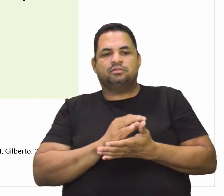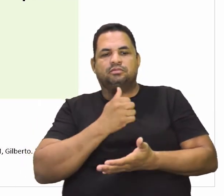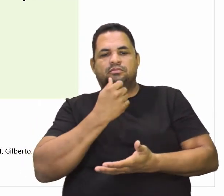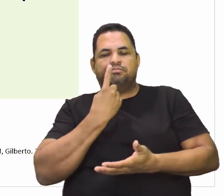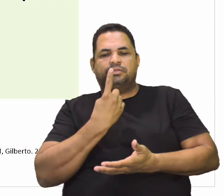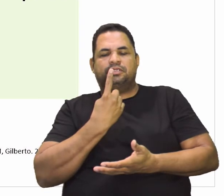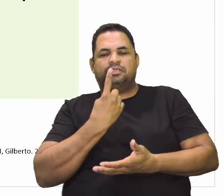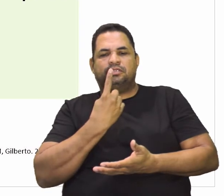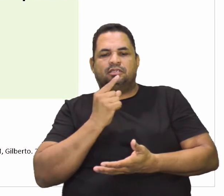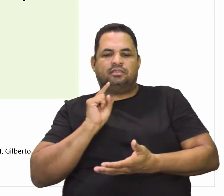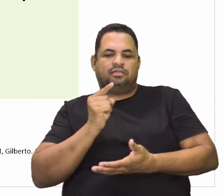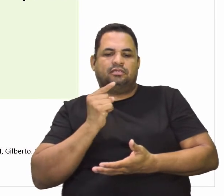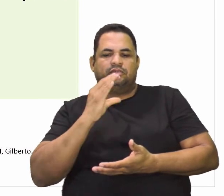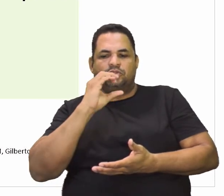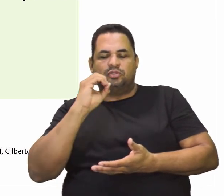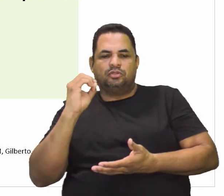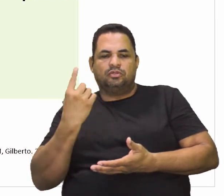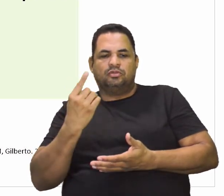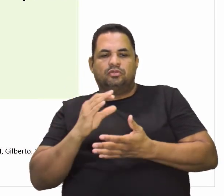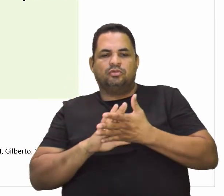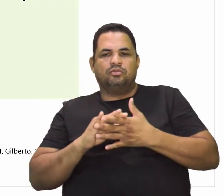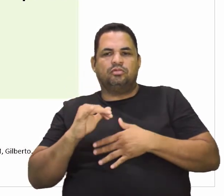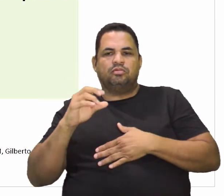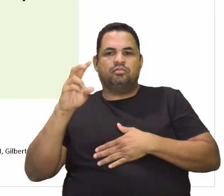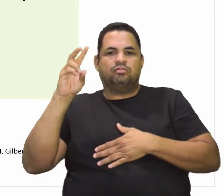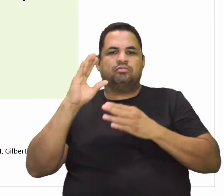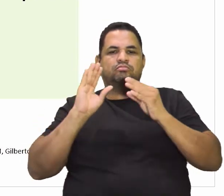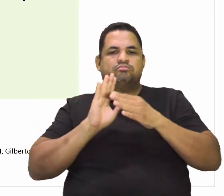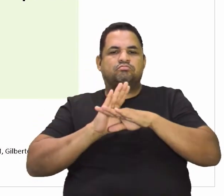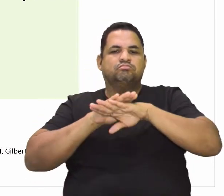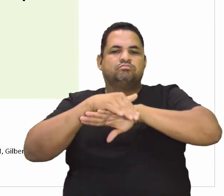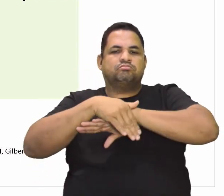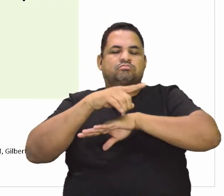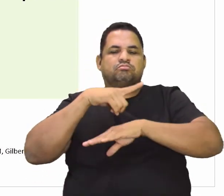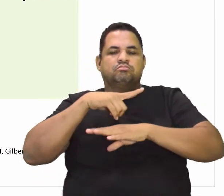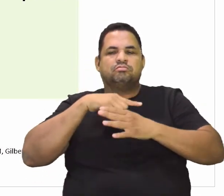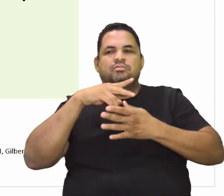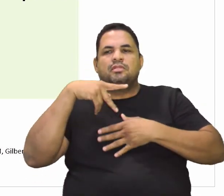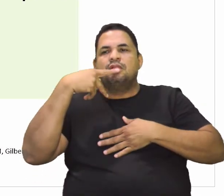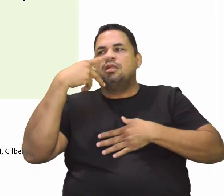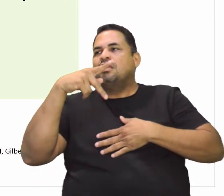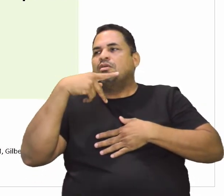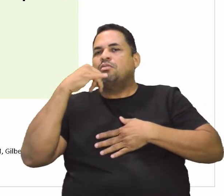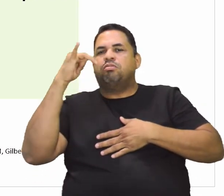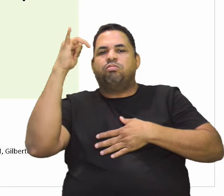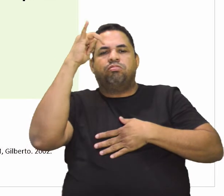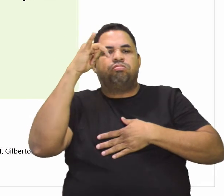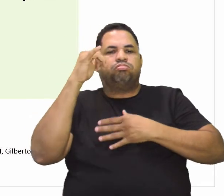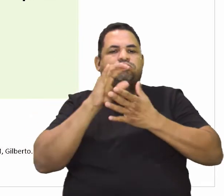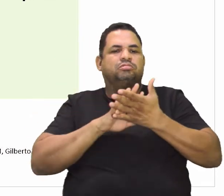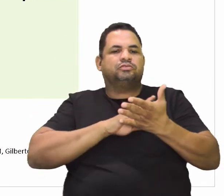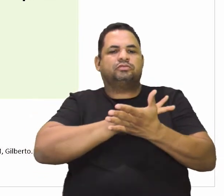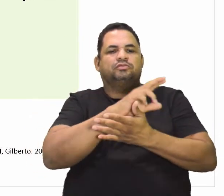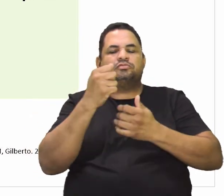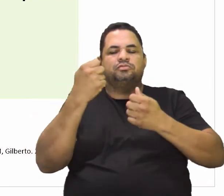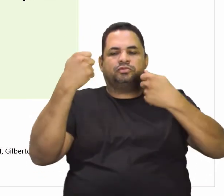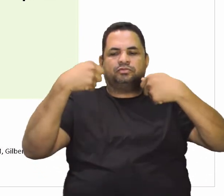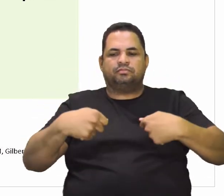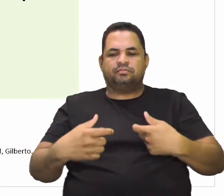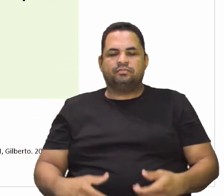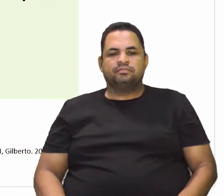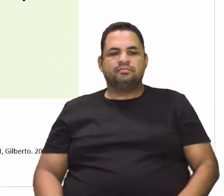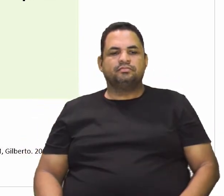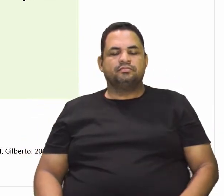noites. Aquele conto, que eram contos infinitos, cheios de possibilidades.